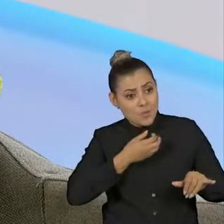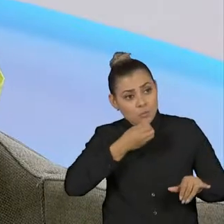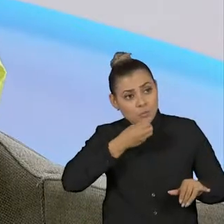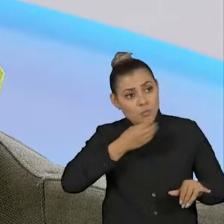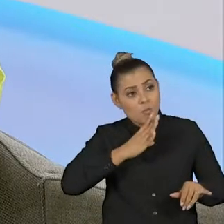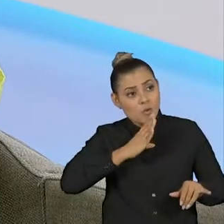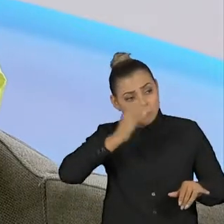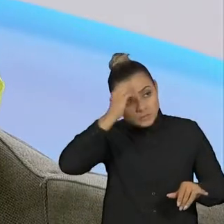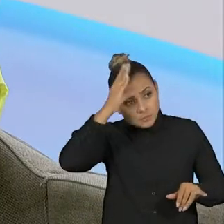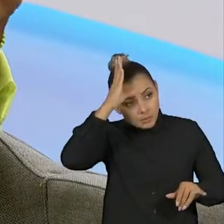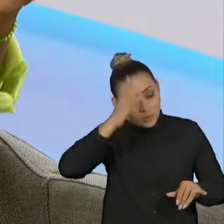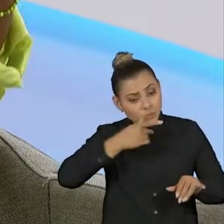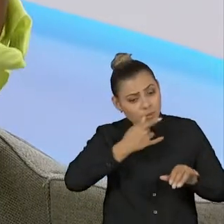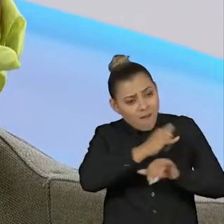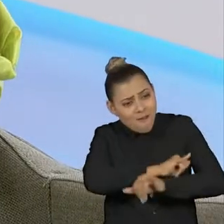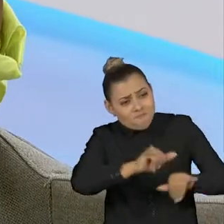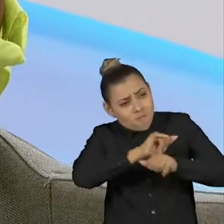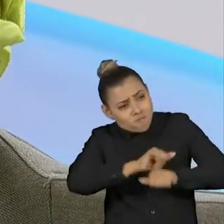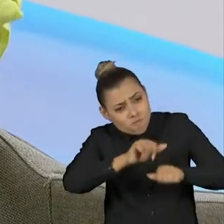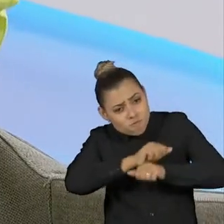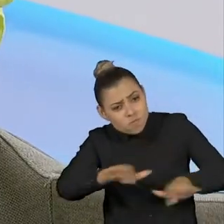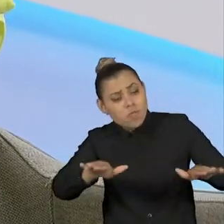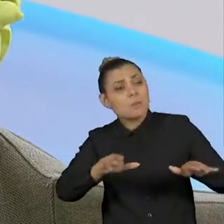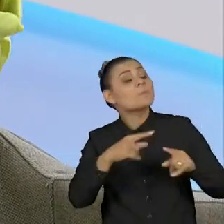conta da